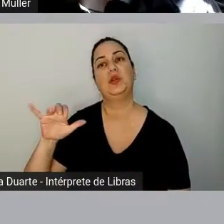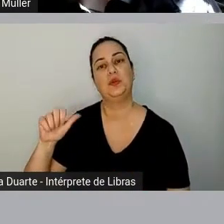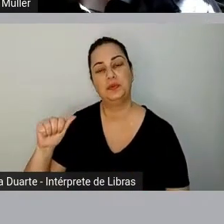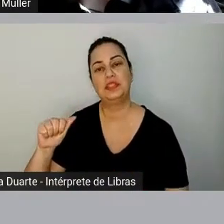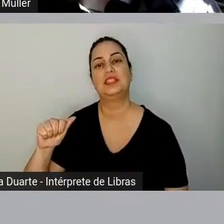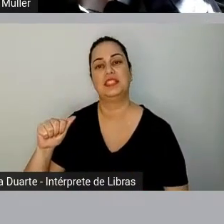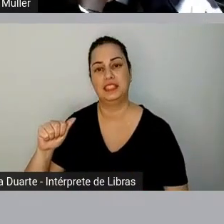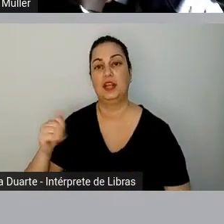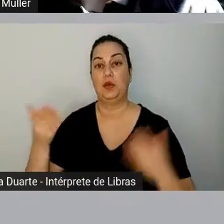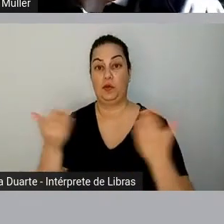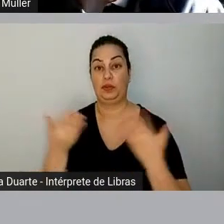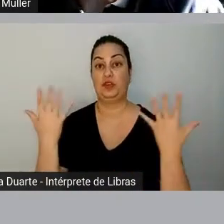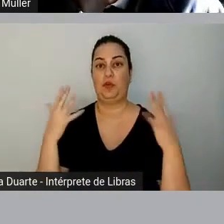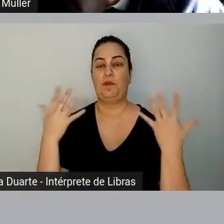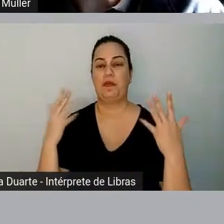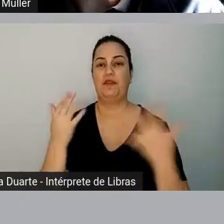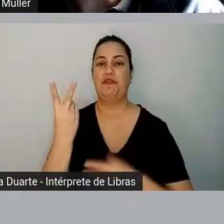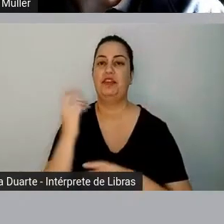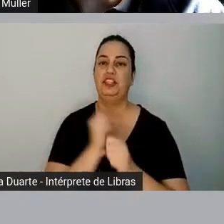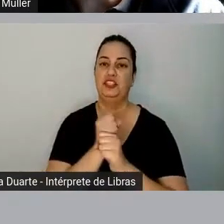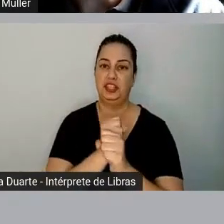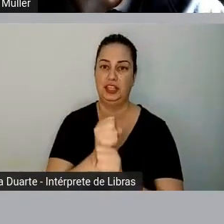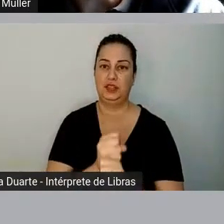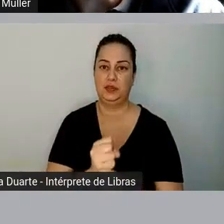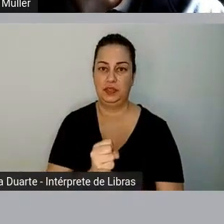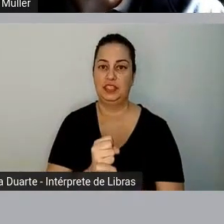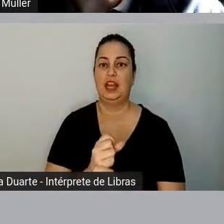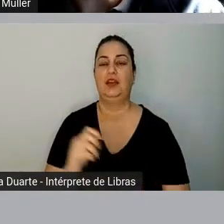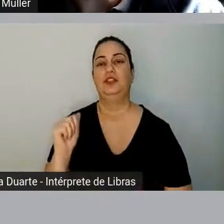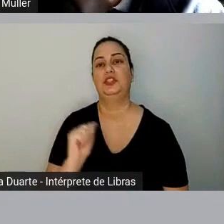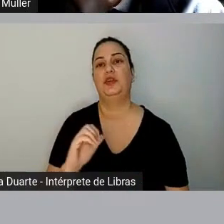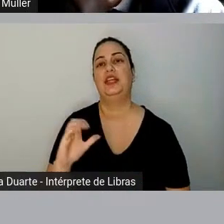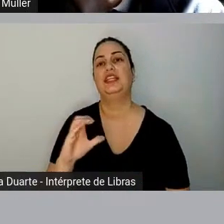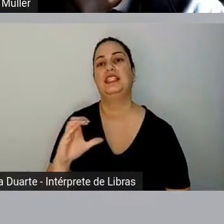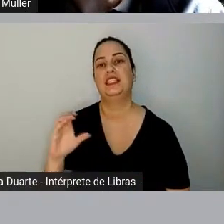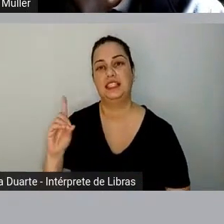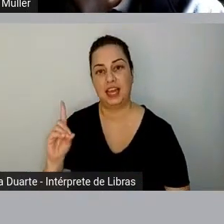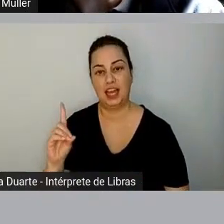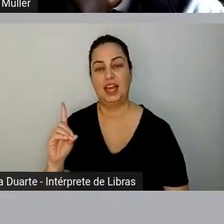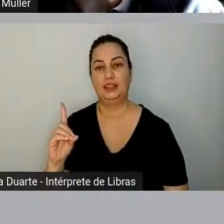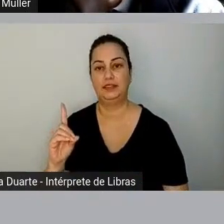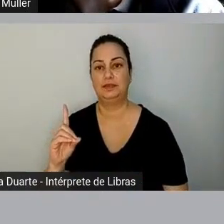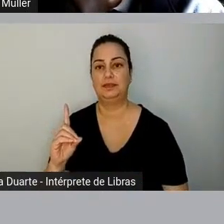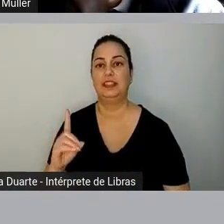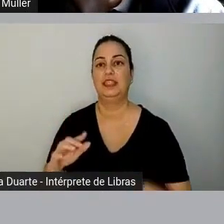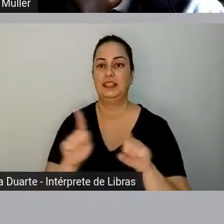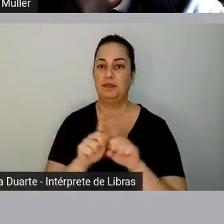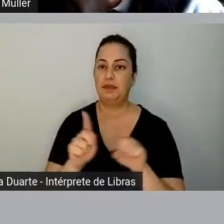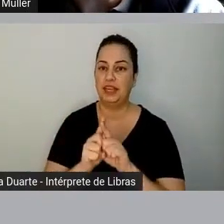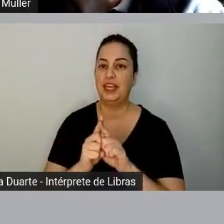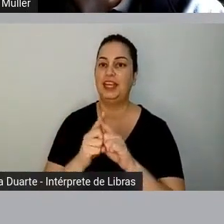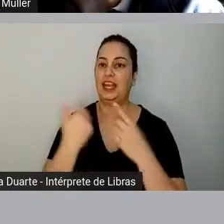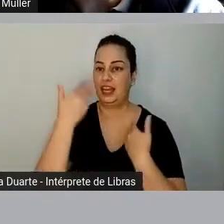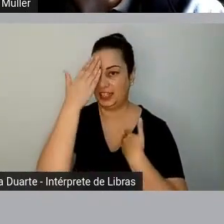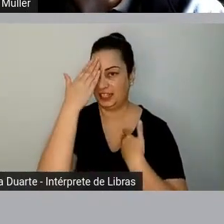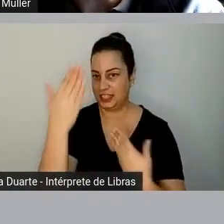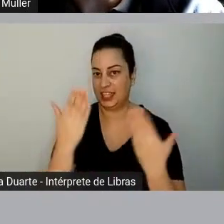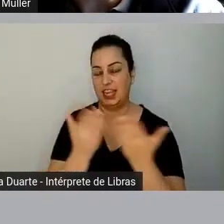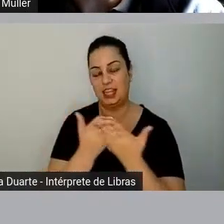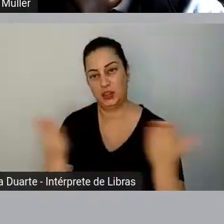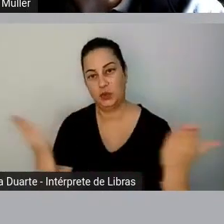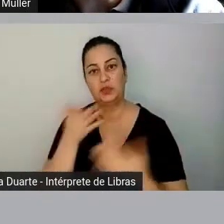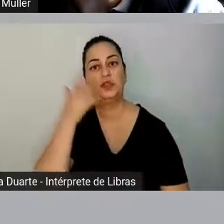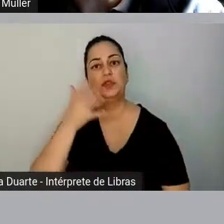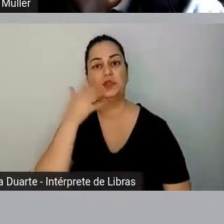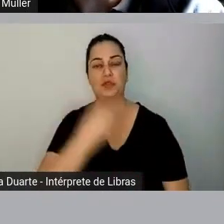comemoração, né, dos 20 anos da auditoria. Saudação também a Rafael, Orlando, Saulo, Priscila, as tradutoras de Libras. Né?